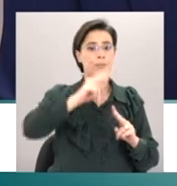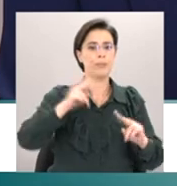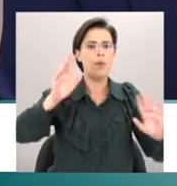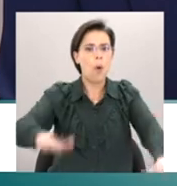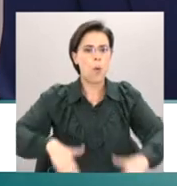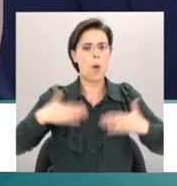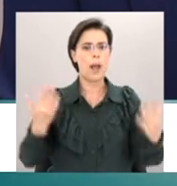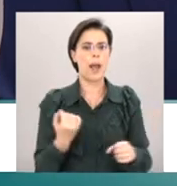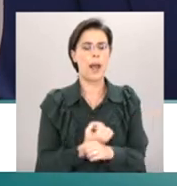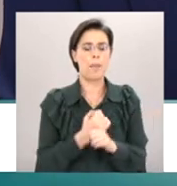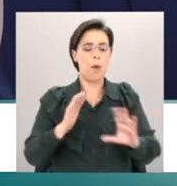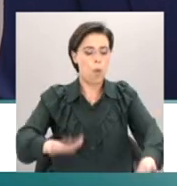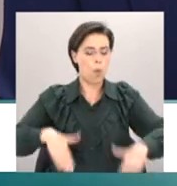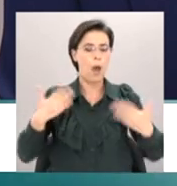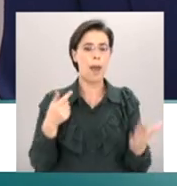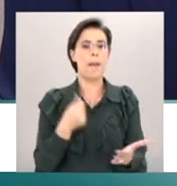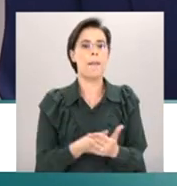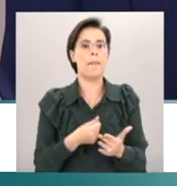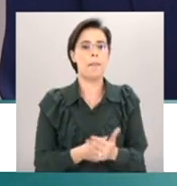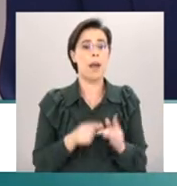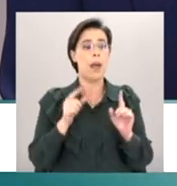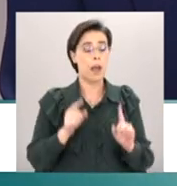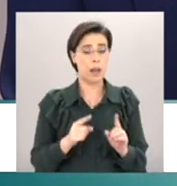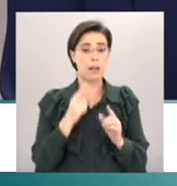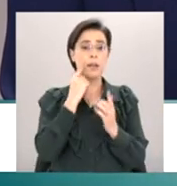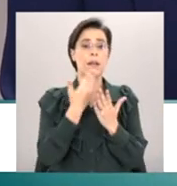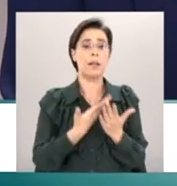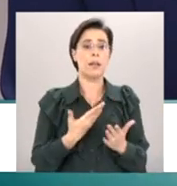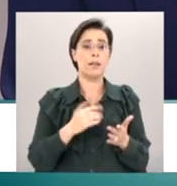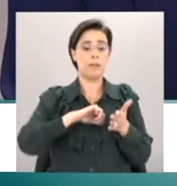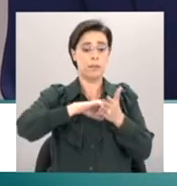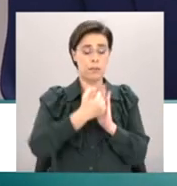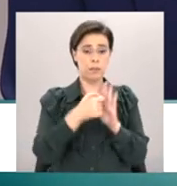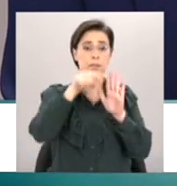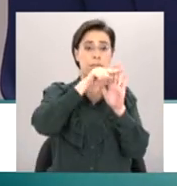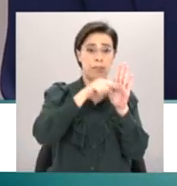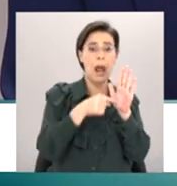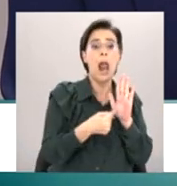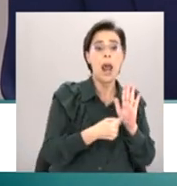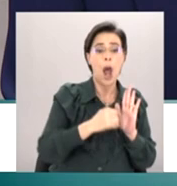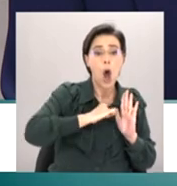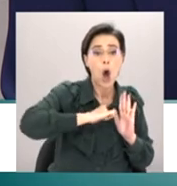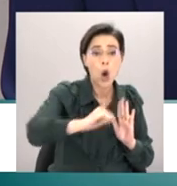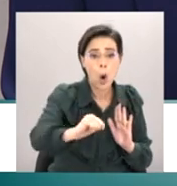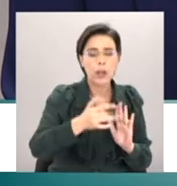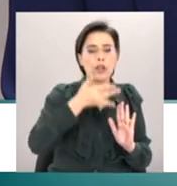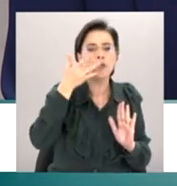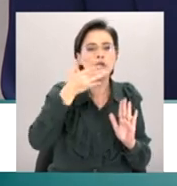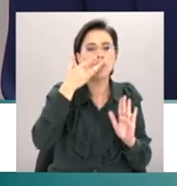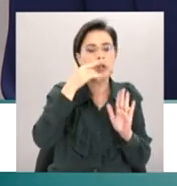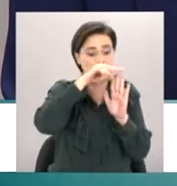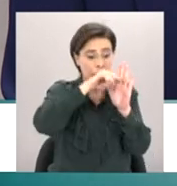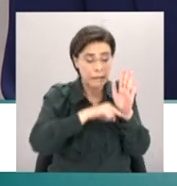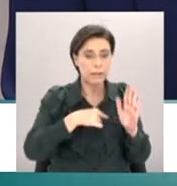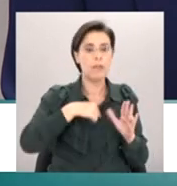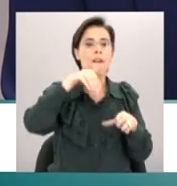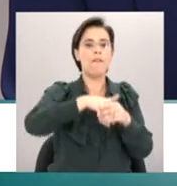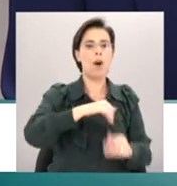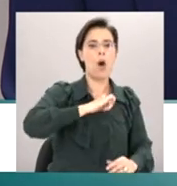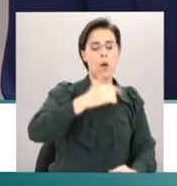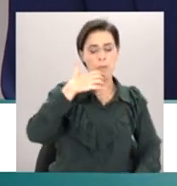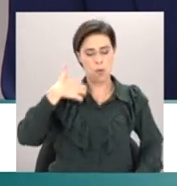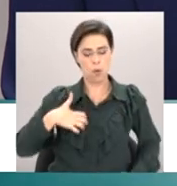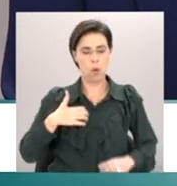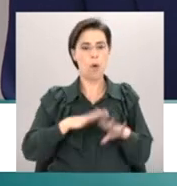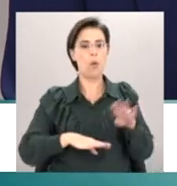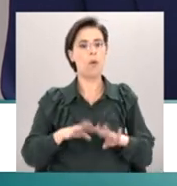qualquer empregos com qualquer pagamento e isso que estava dos créditos está de emergência foi contra contra estes excessos cortamos contra e com muito